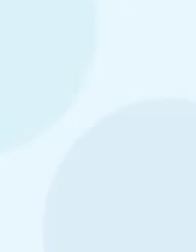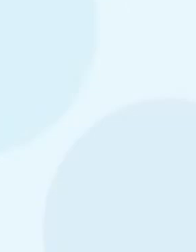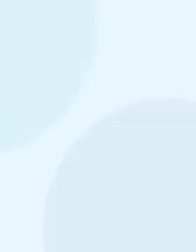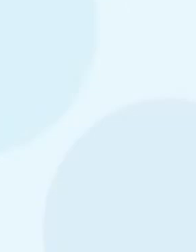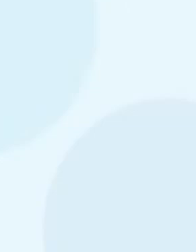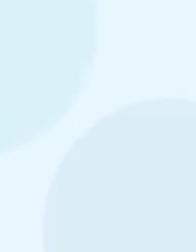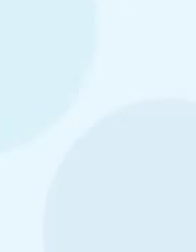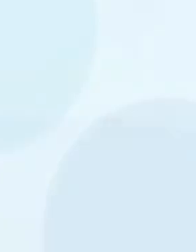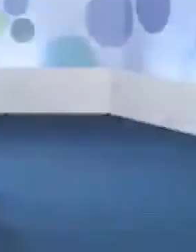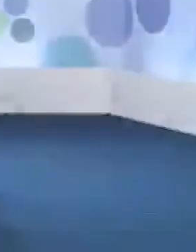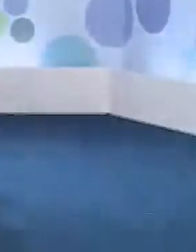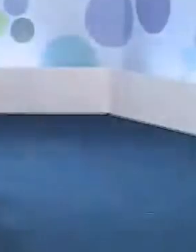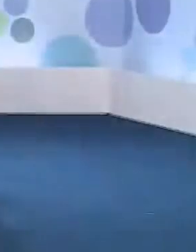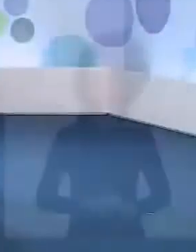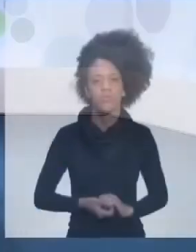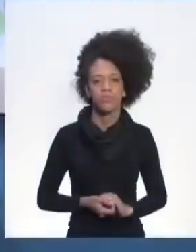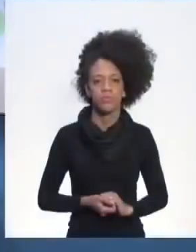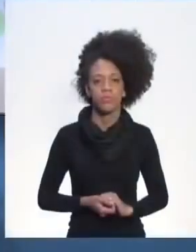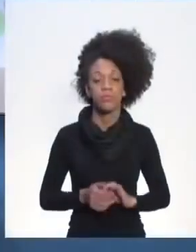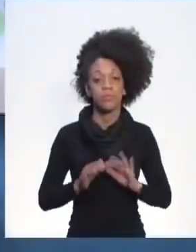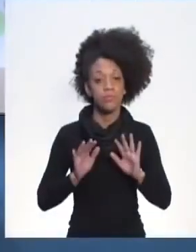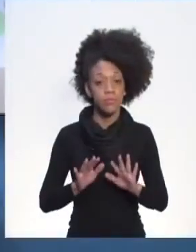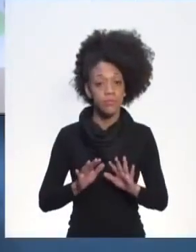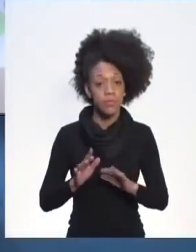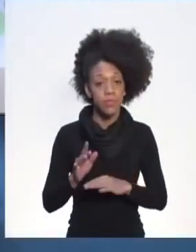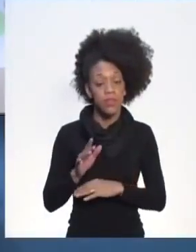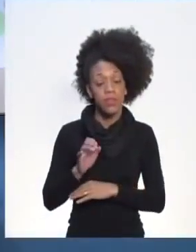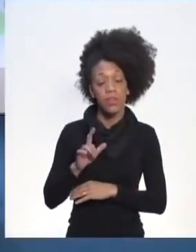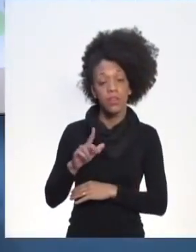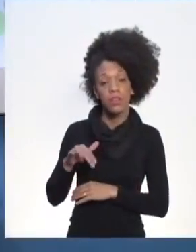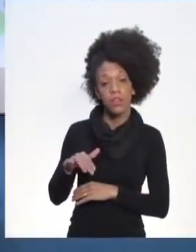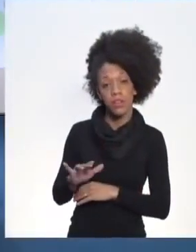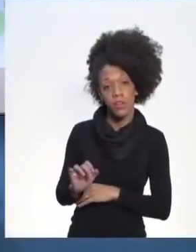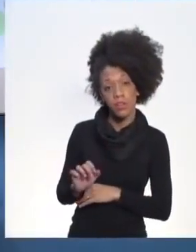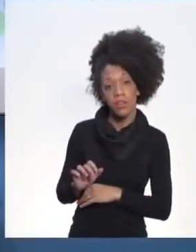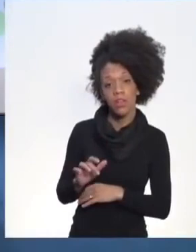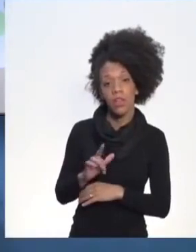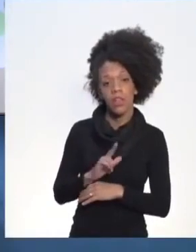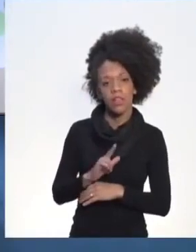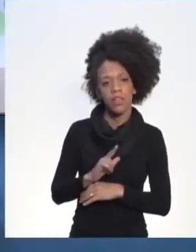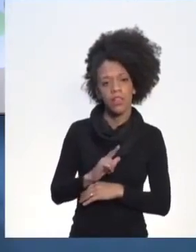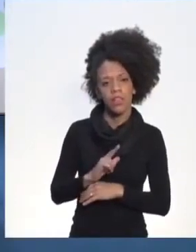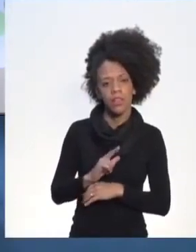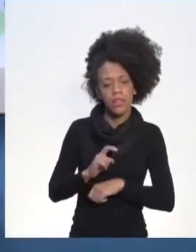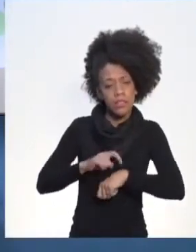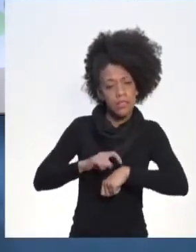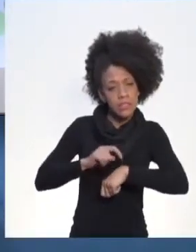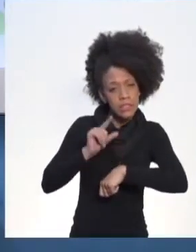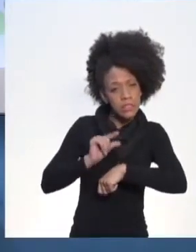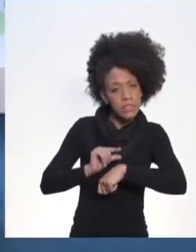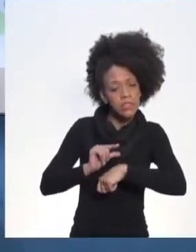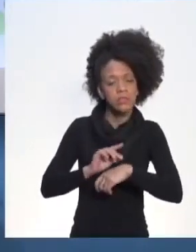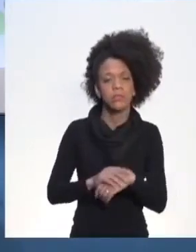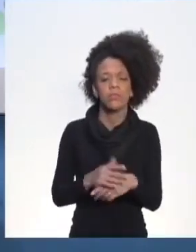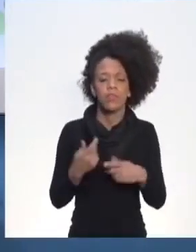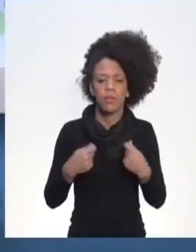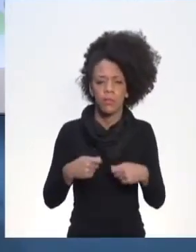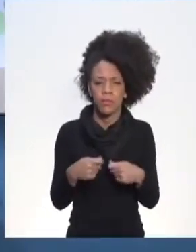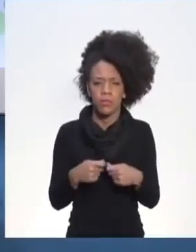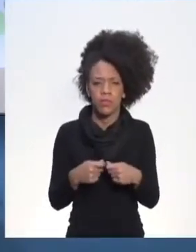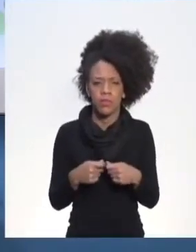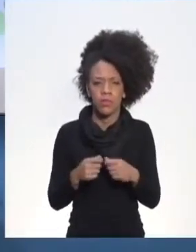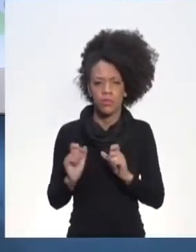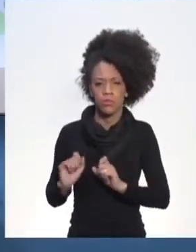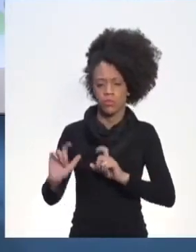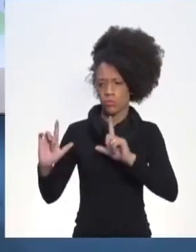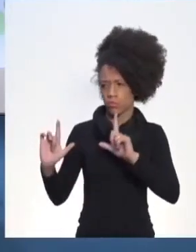Elaine, vamos lá. A gente tem Pouco tempo. Eu preciso de uma tela